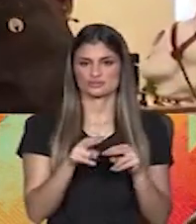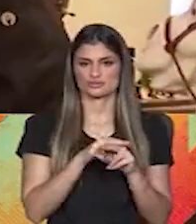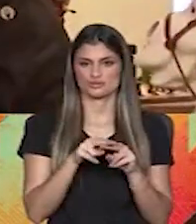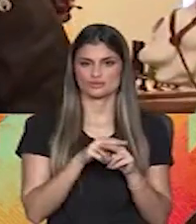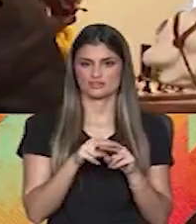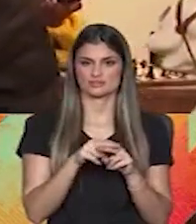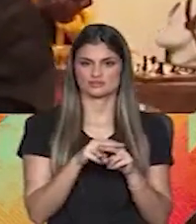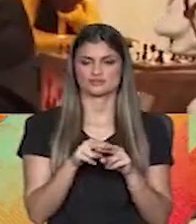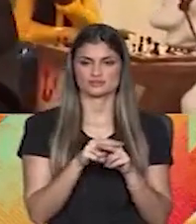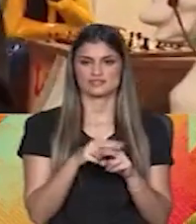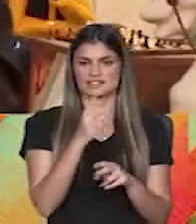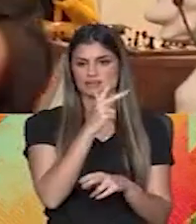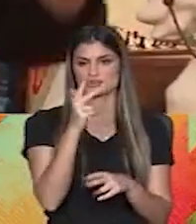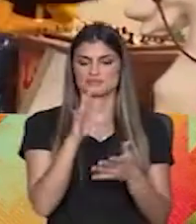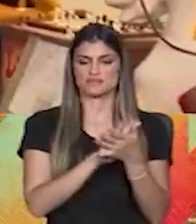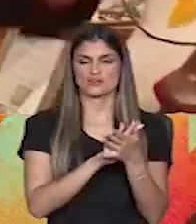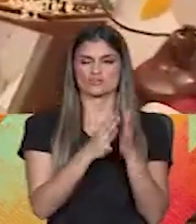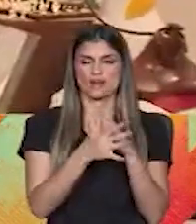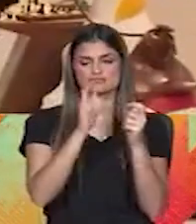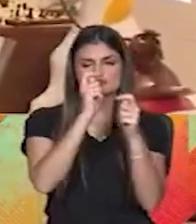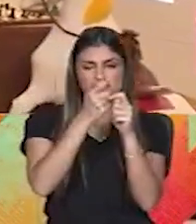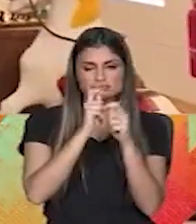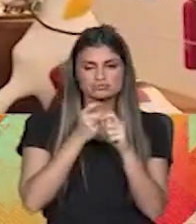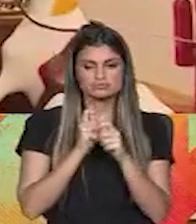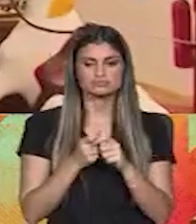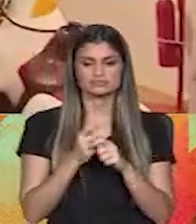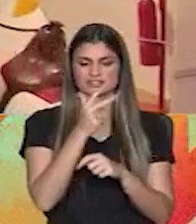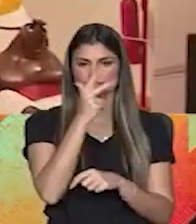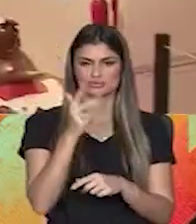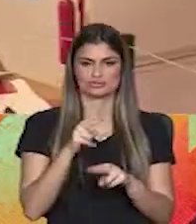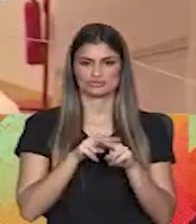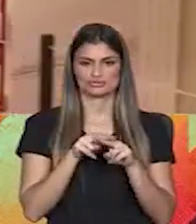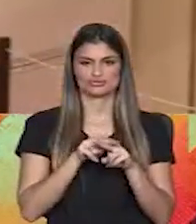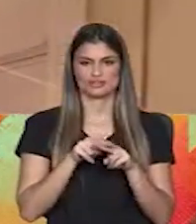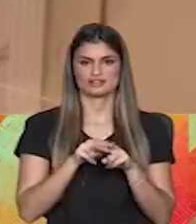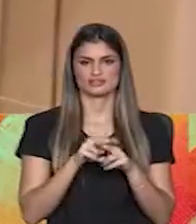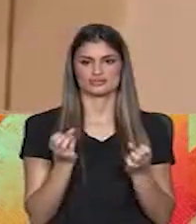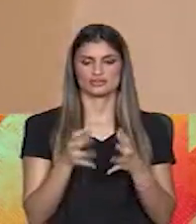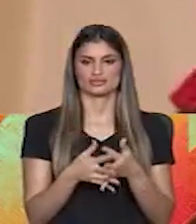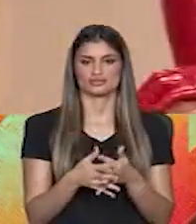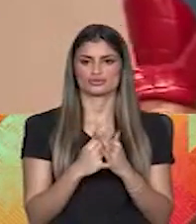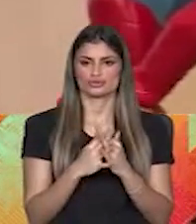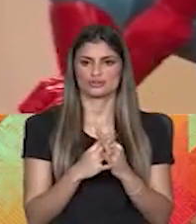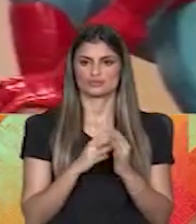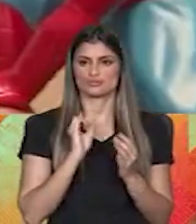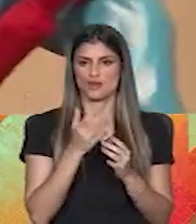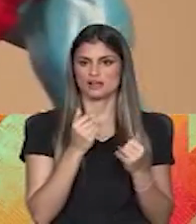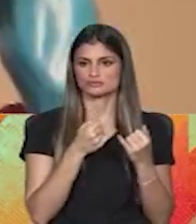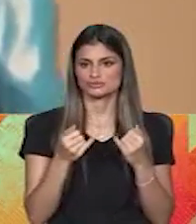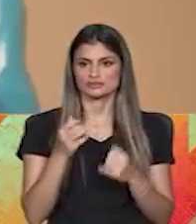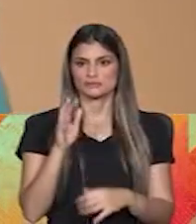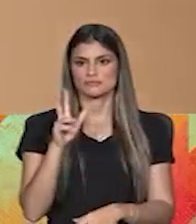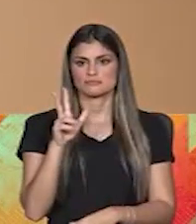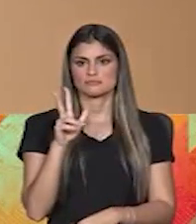trabalhado né 100% manualmente então no grande desafio é ser 100% de chocolate então não tem nenhum estrutura esferovit Arame madeira